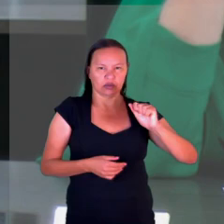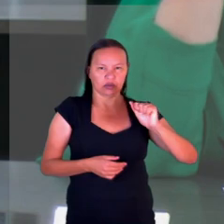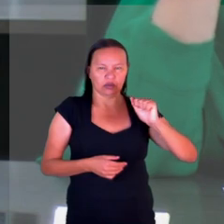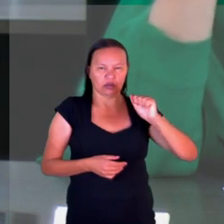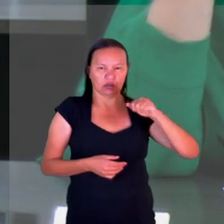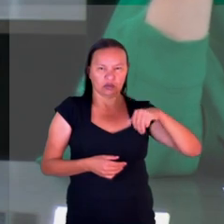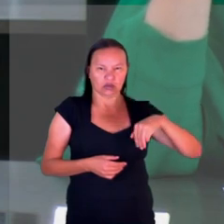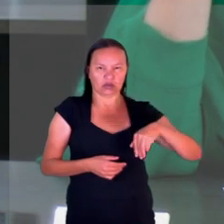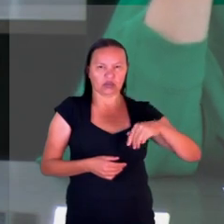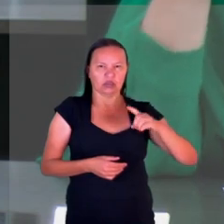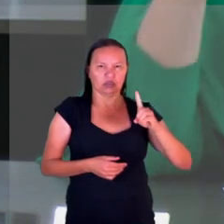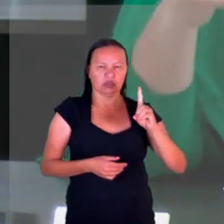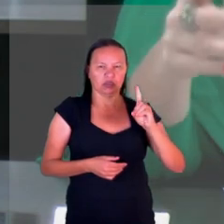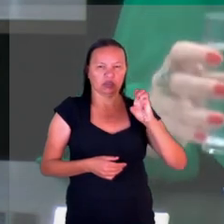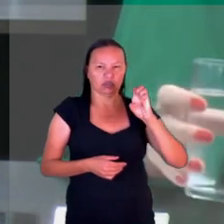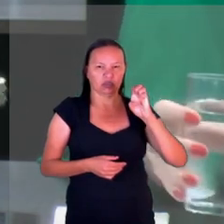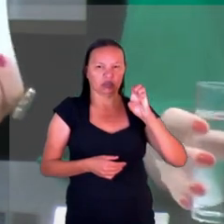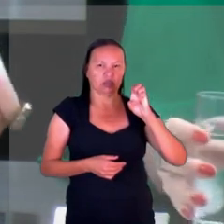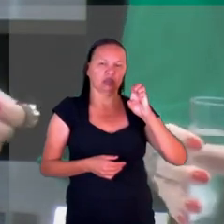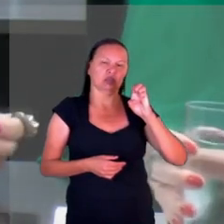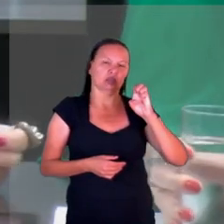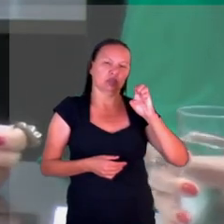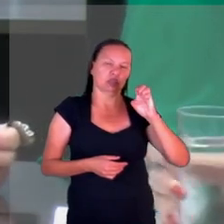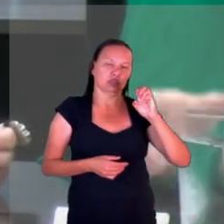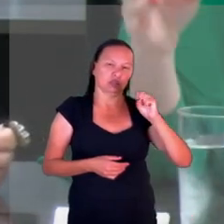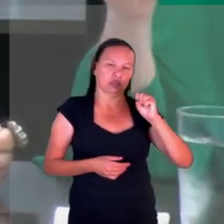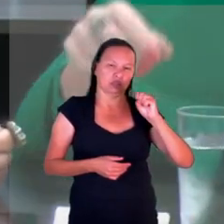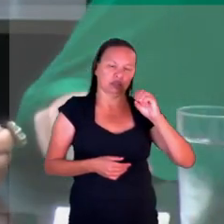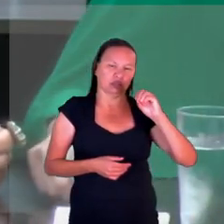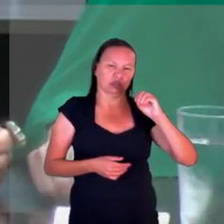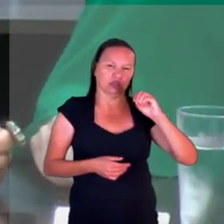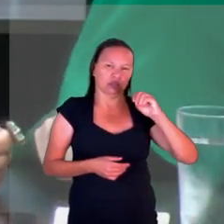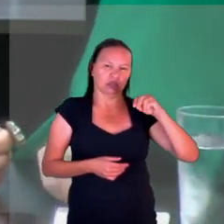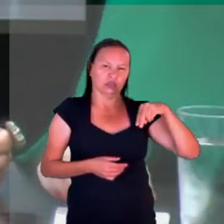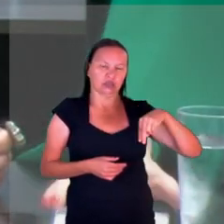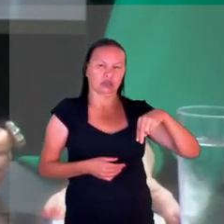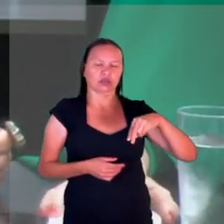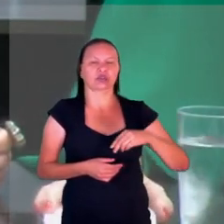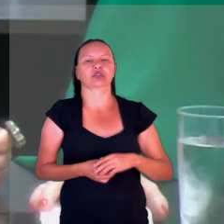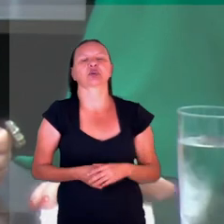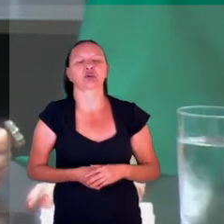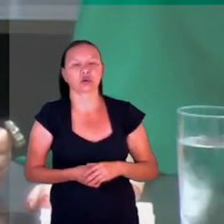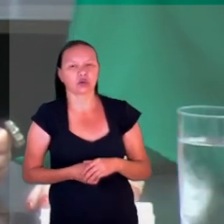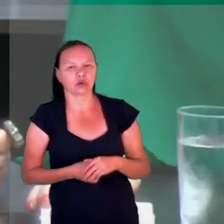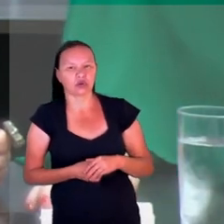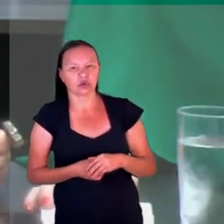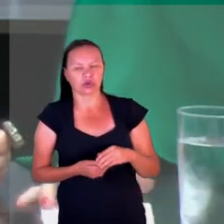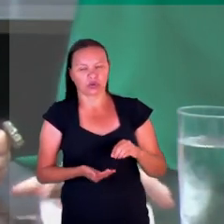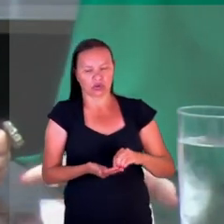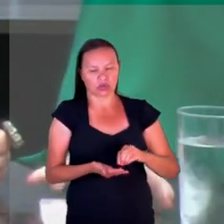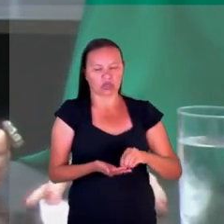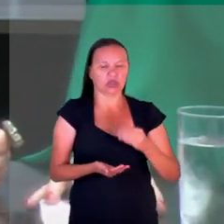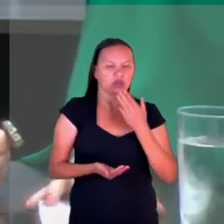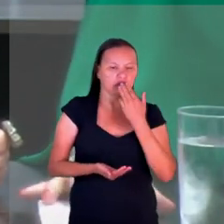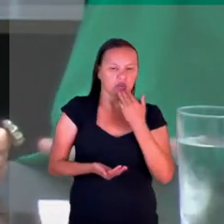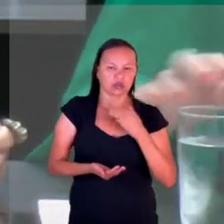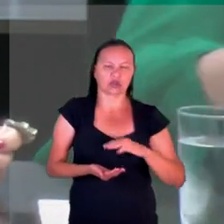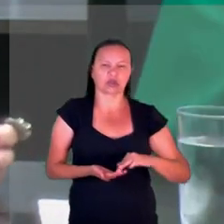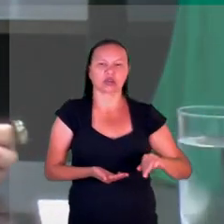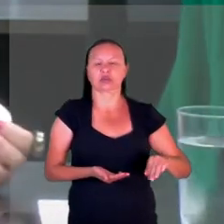verdade e a gente falou um pouco você falou um pouco da questão da ração humana dos restos de alimentos das